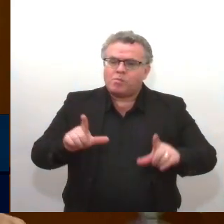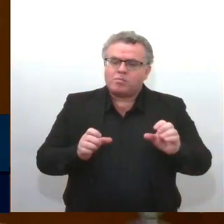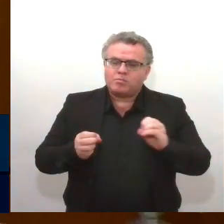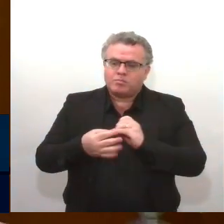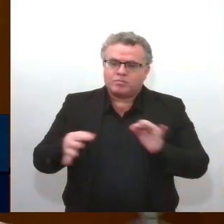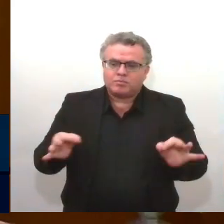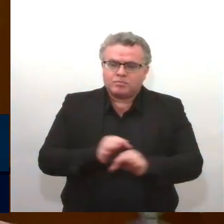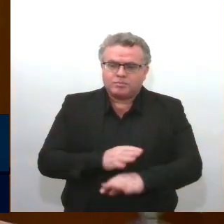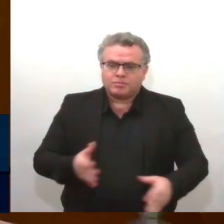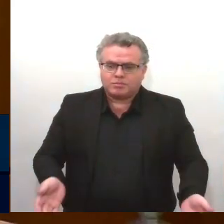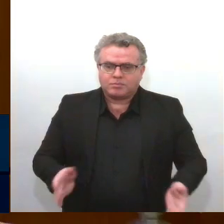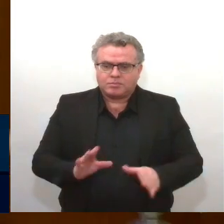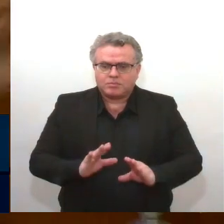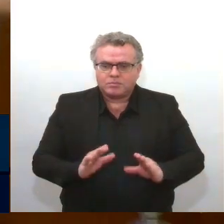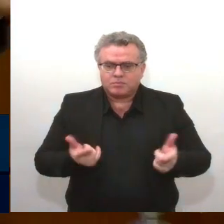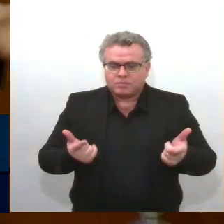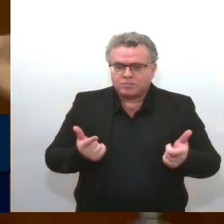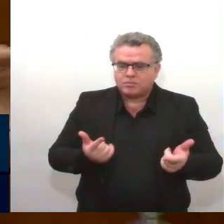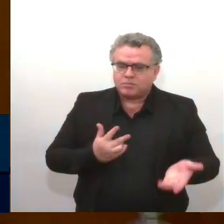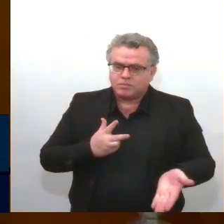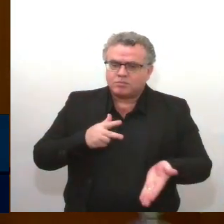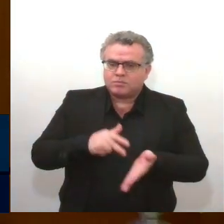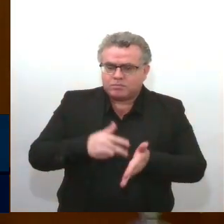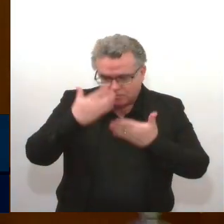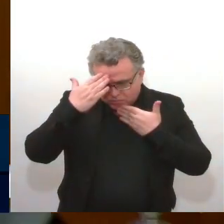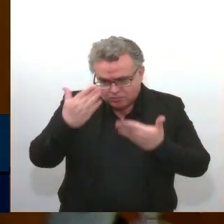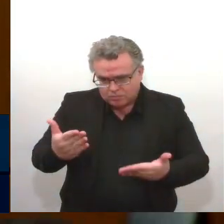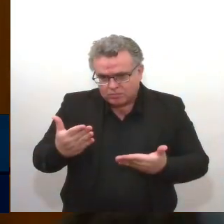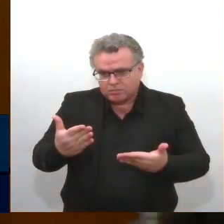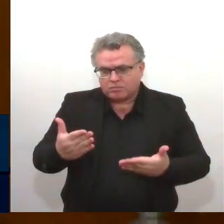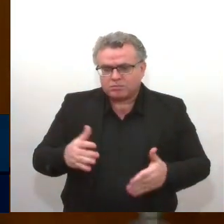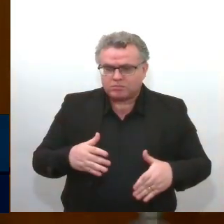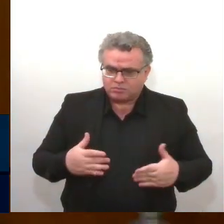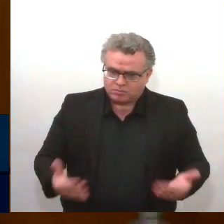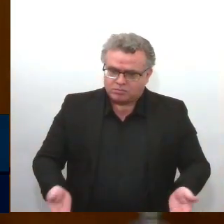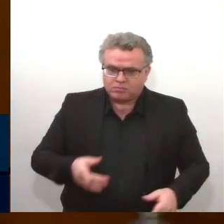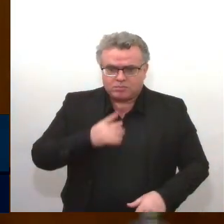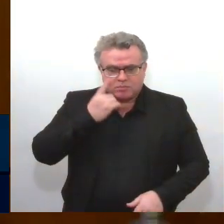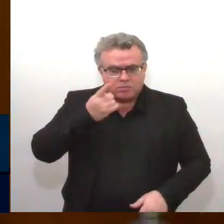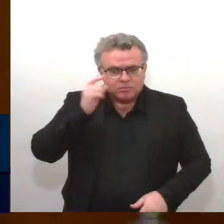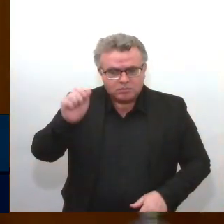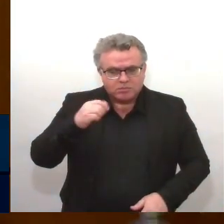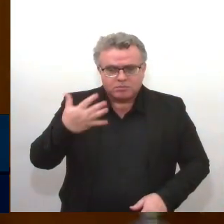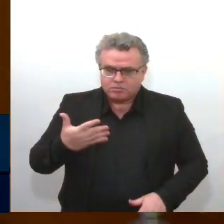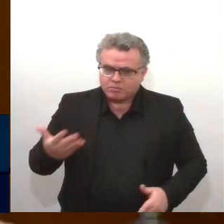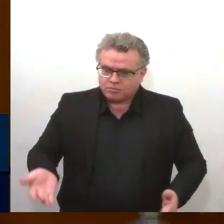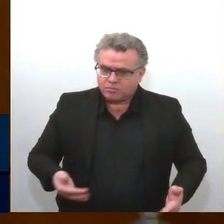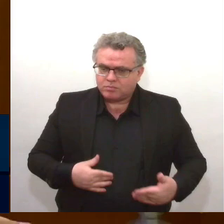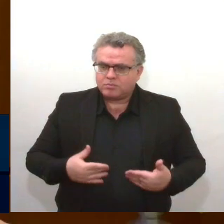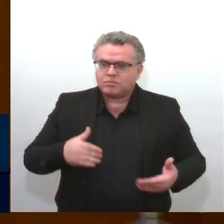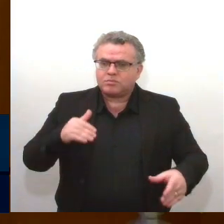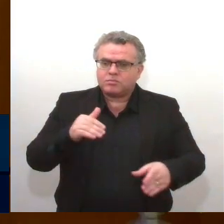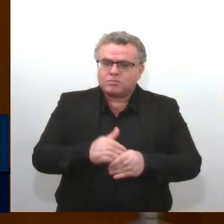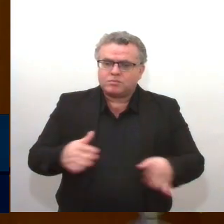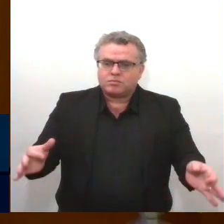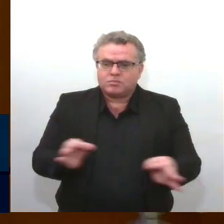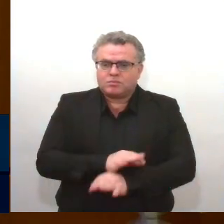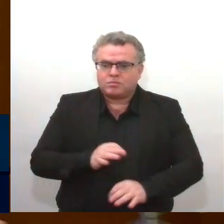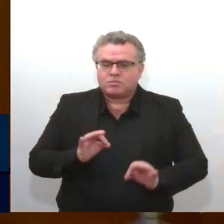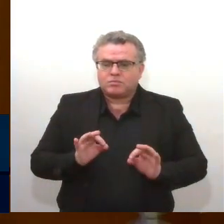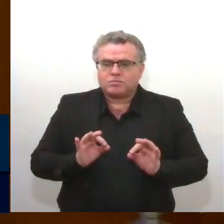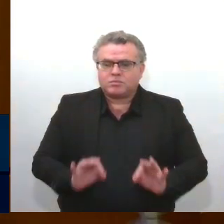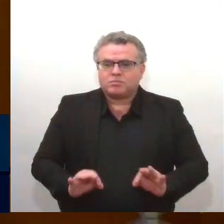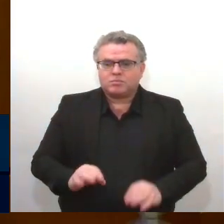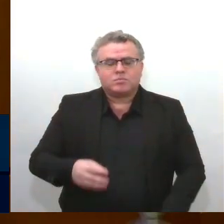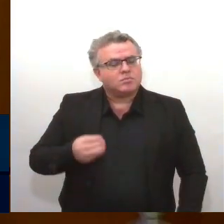para agradecer deputada linda concluímos uma eleição para mim uma experiência muito importante